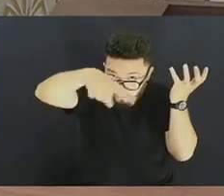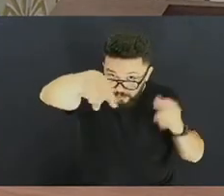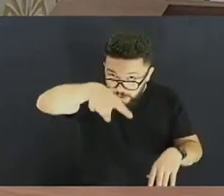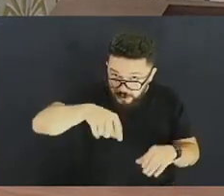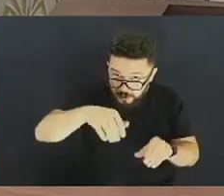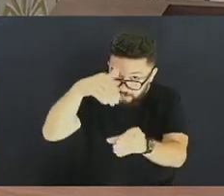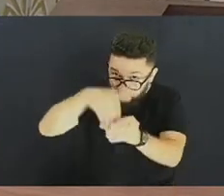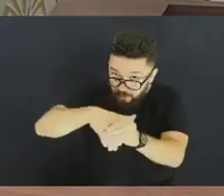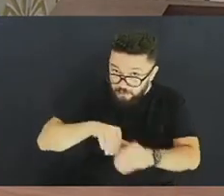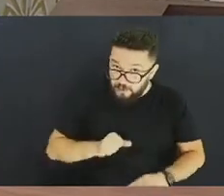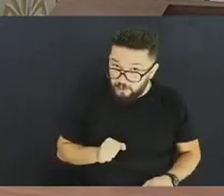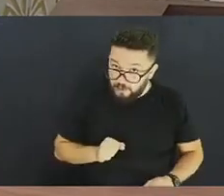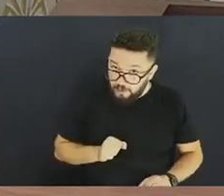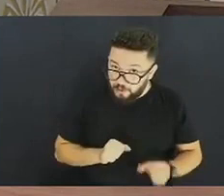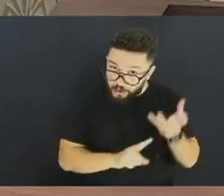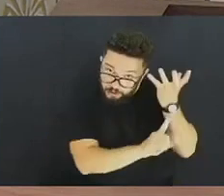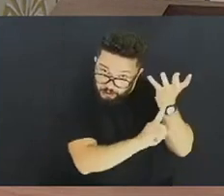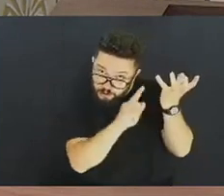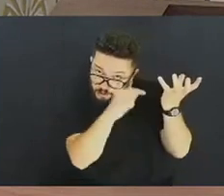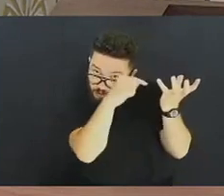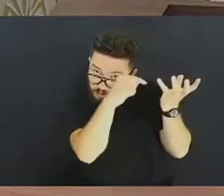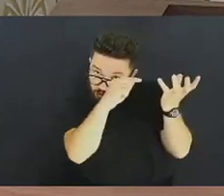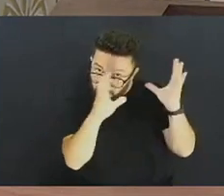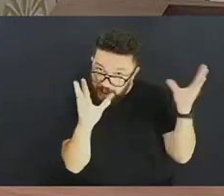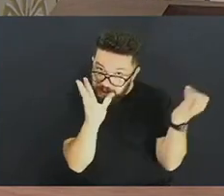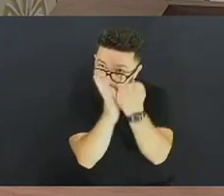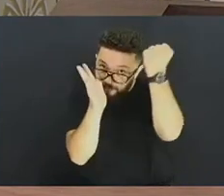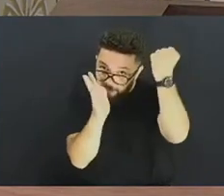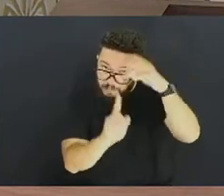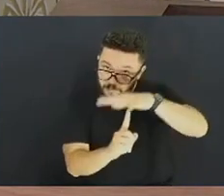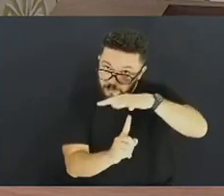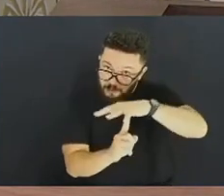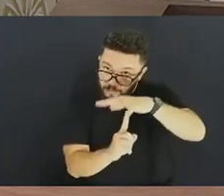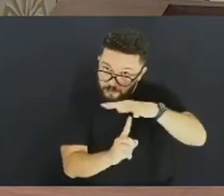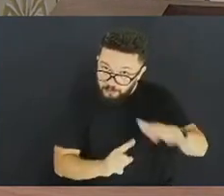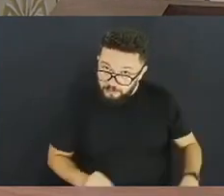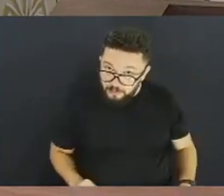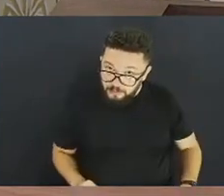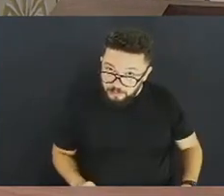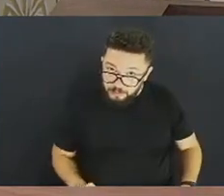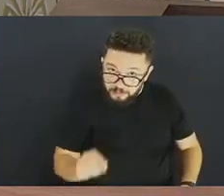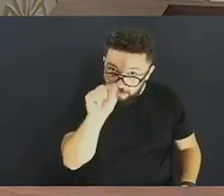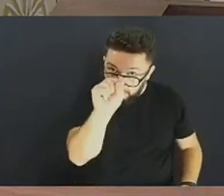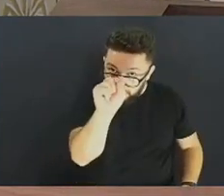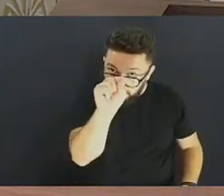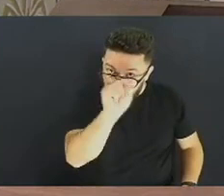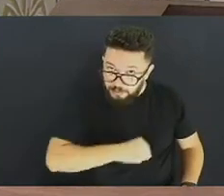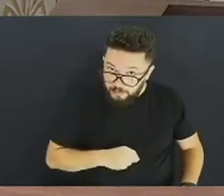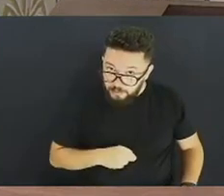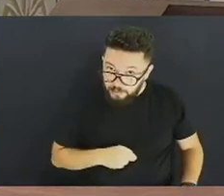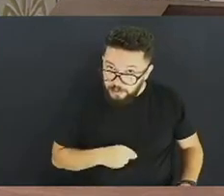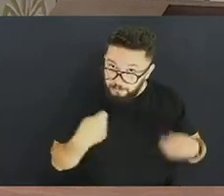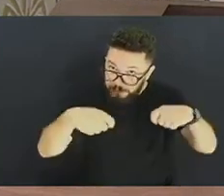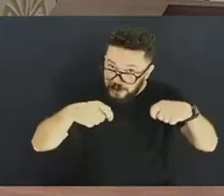do Estado. Então, precisam conhecer a biologia. 38 anos de estudo me deram a